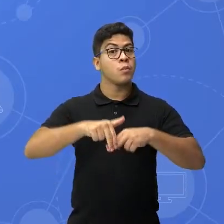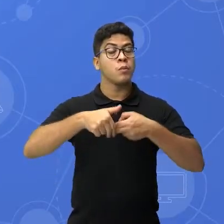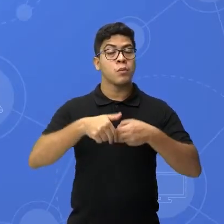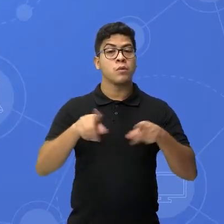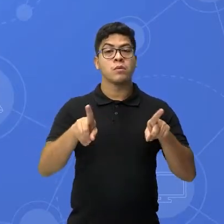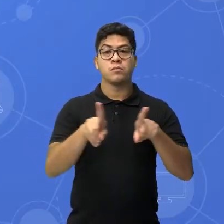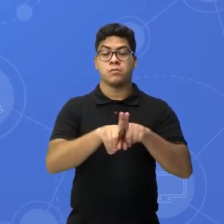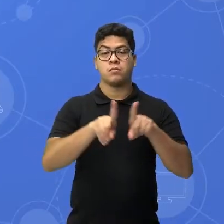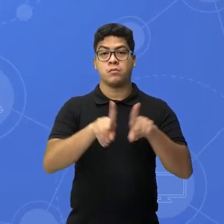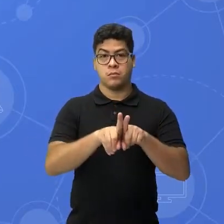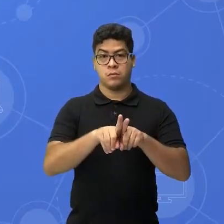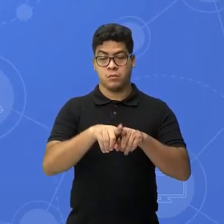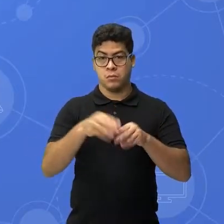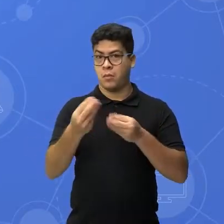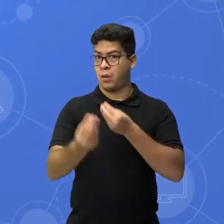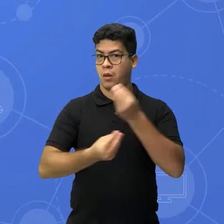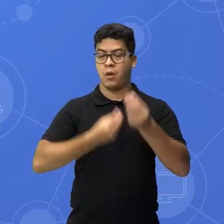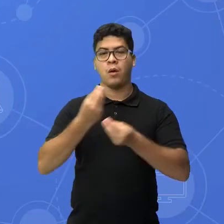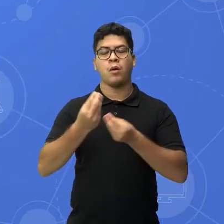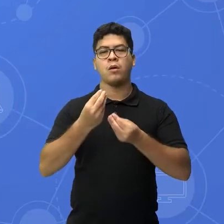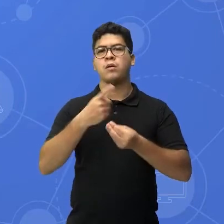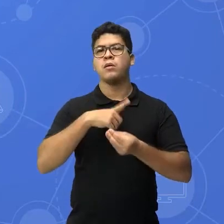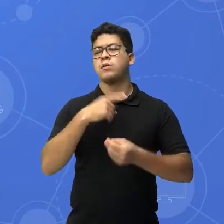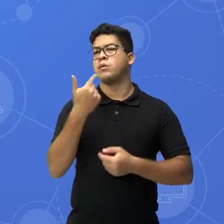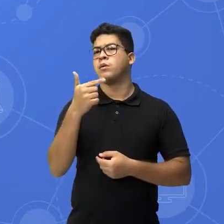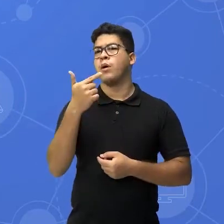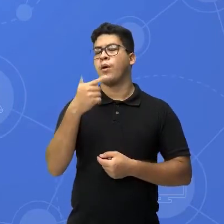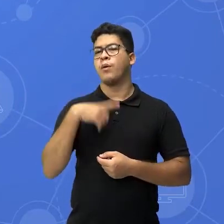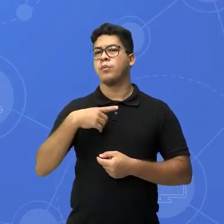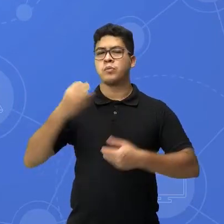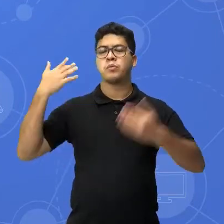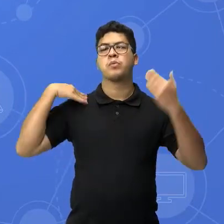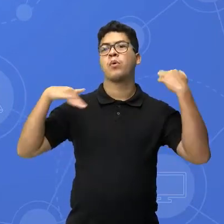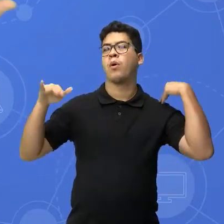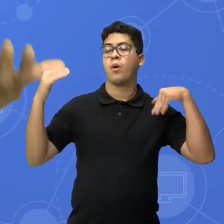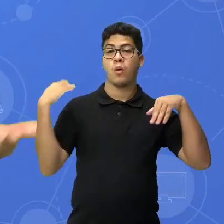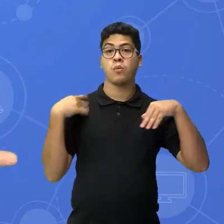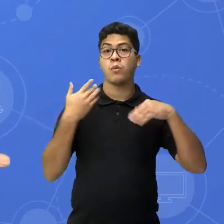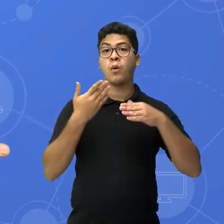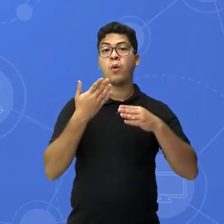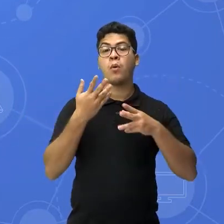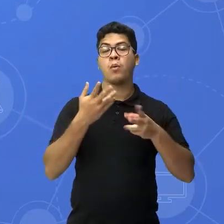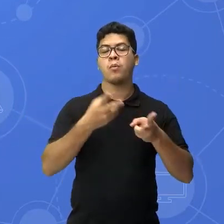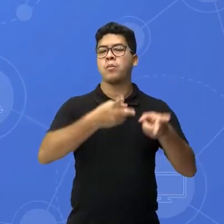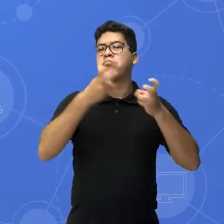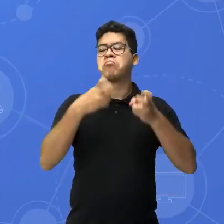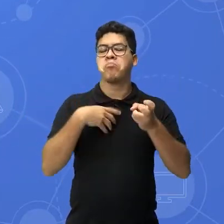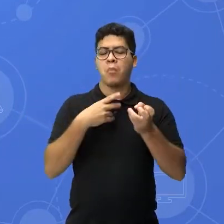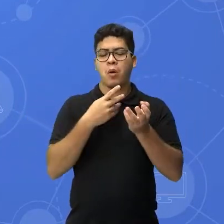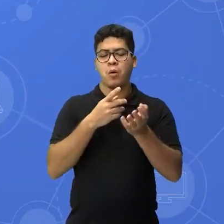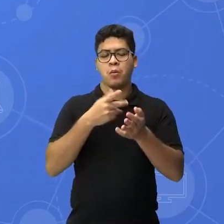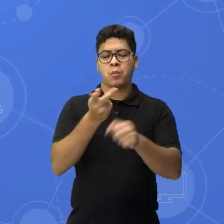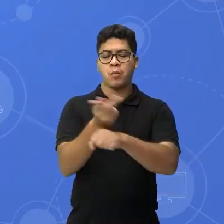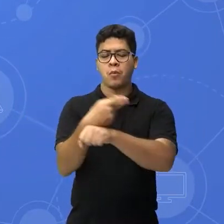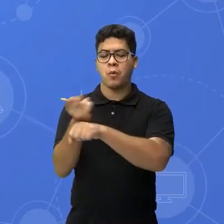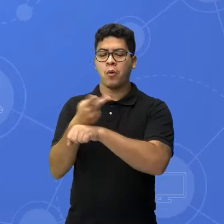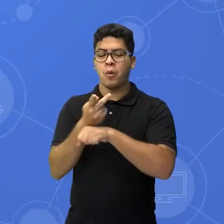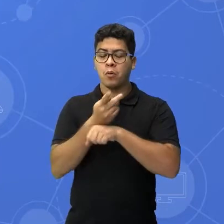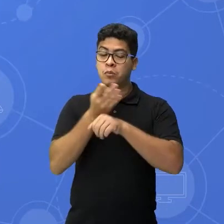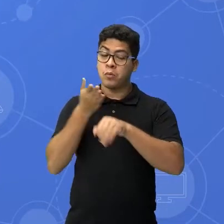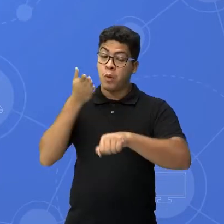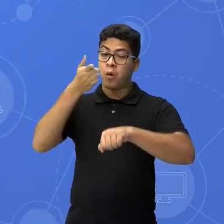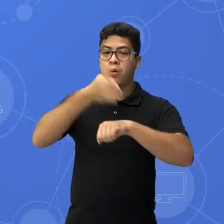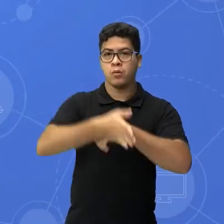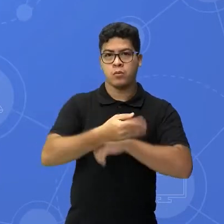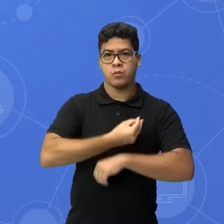parte da juventude está aí sem acesso ao lazer e buscam outros tipos de lazer que afetam, né,